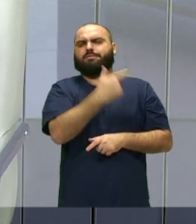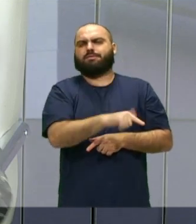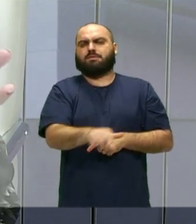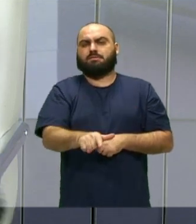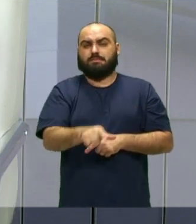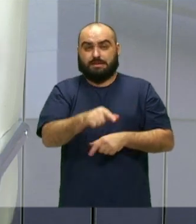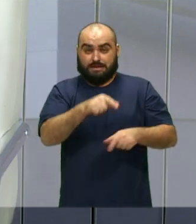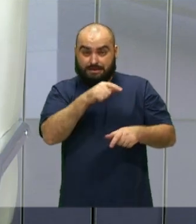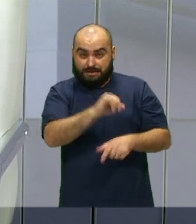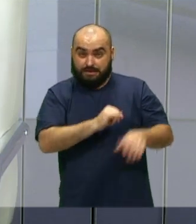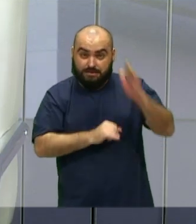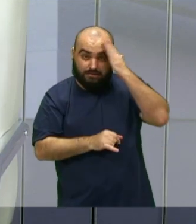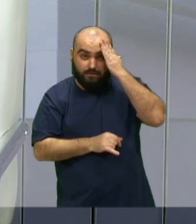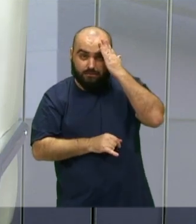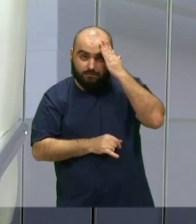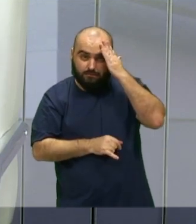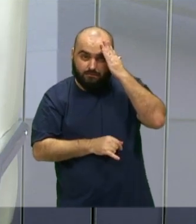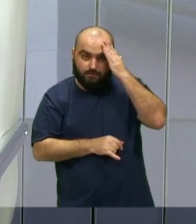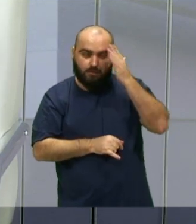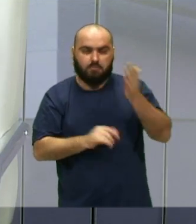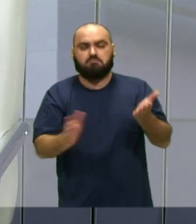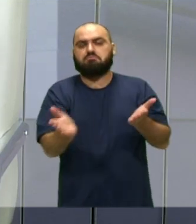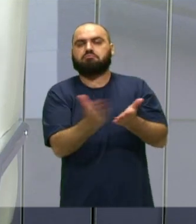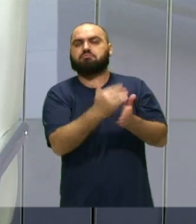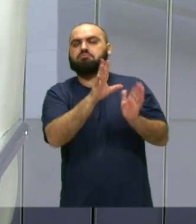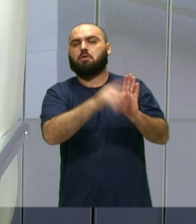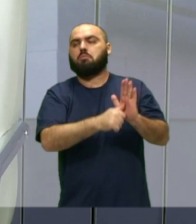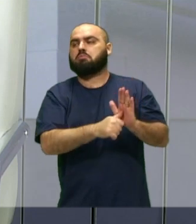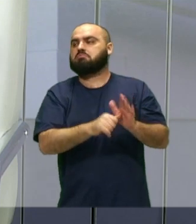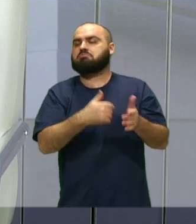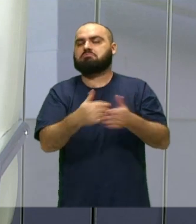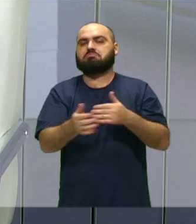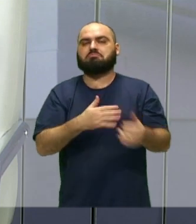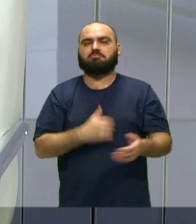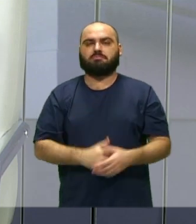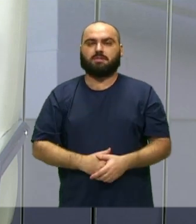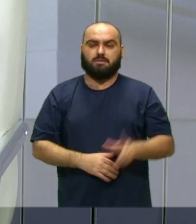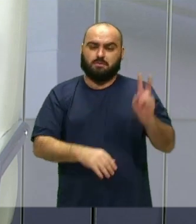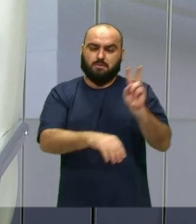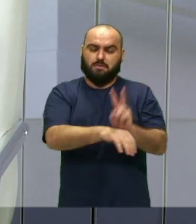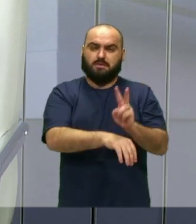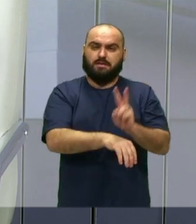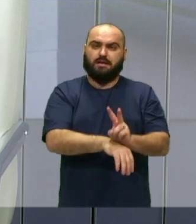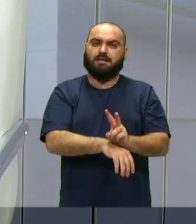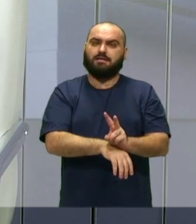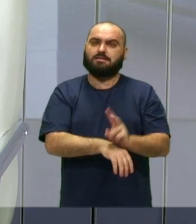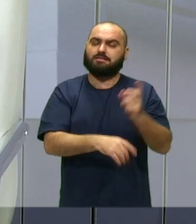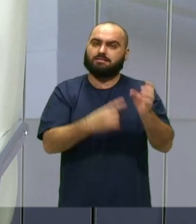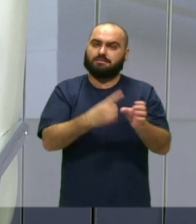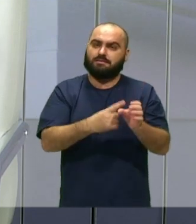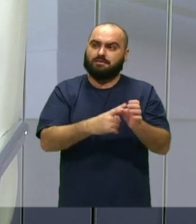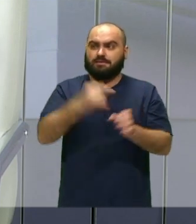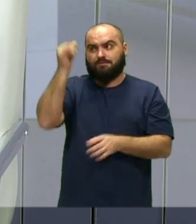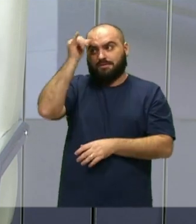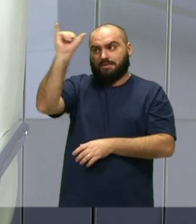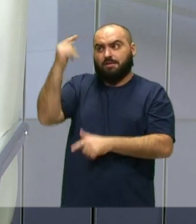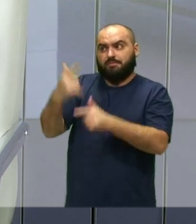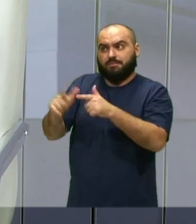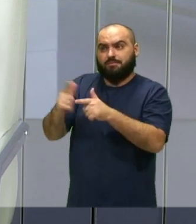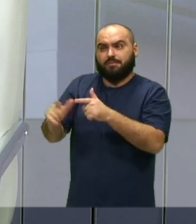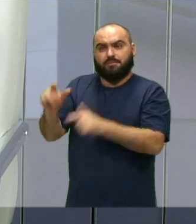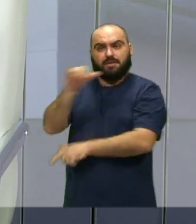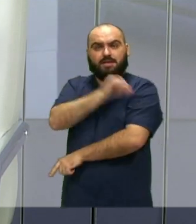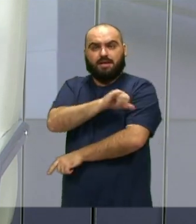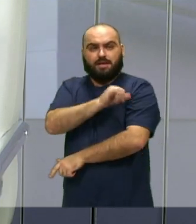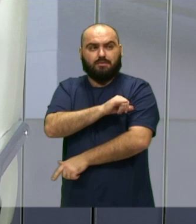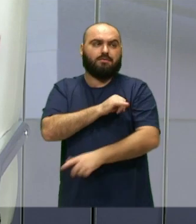soubesse, levariam com tranquilidade. Então, isso é cuidar da história da nossa cidade para não esperar acontecer o que aconteceu no Rio de Janeiro, o que aconteceu em São Paulo.